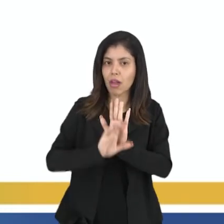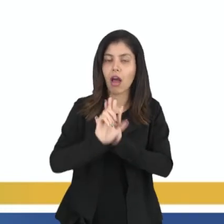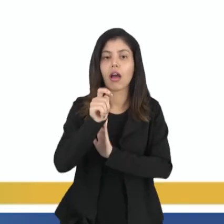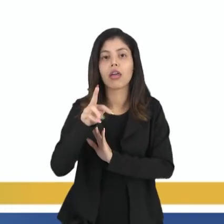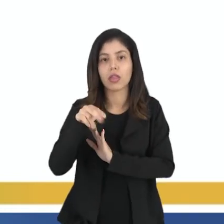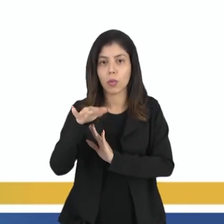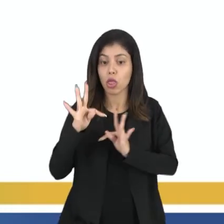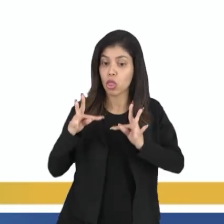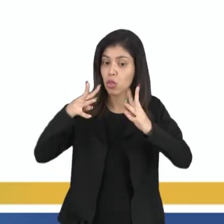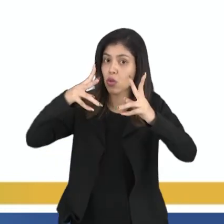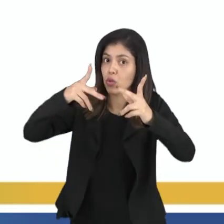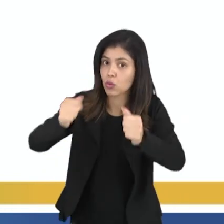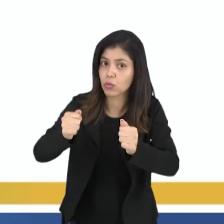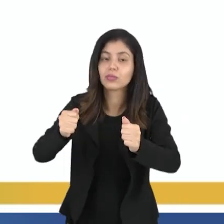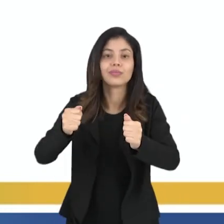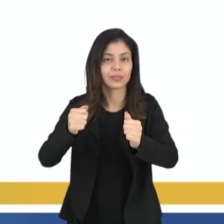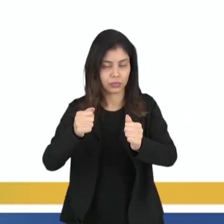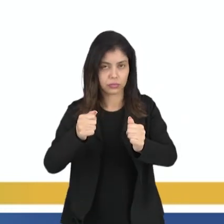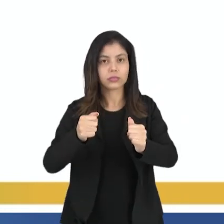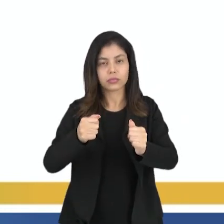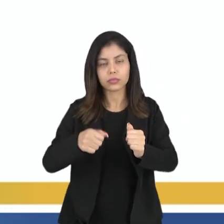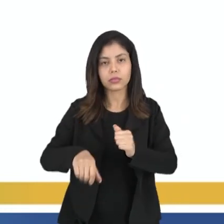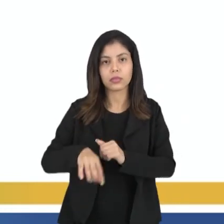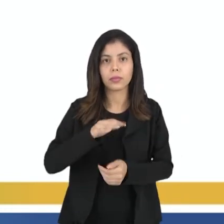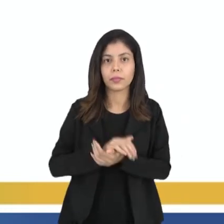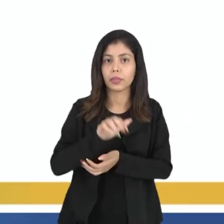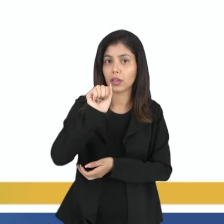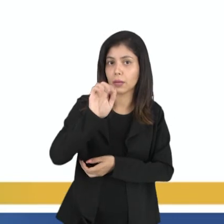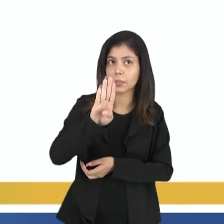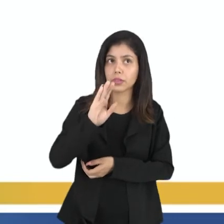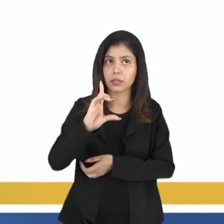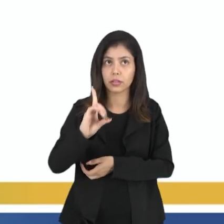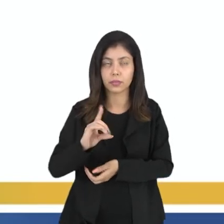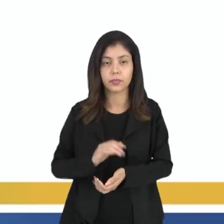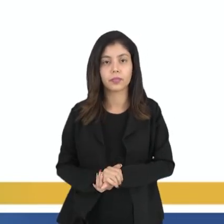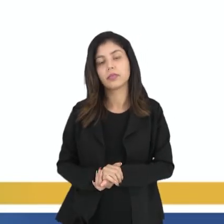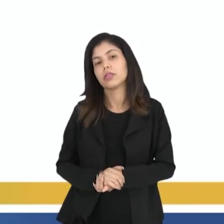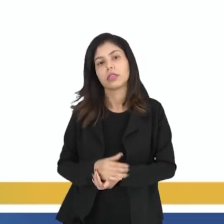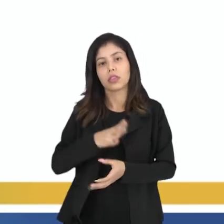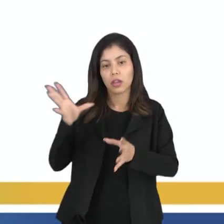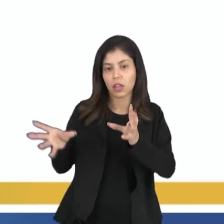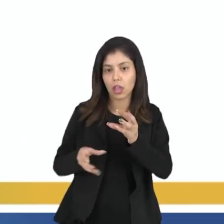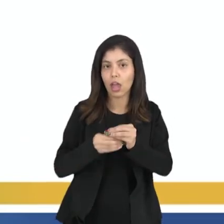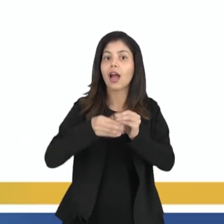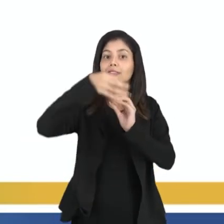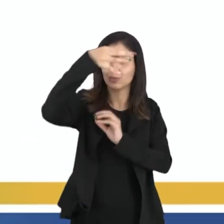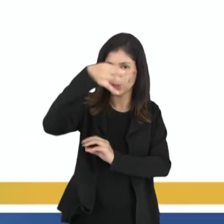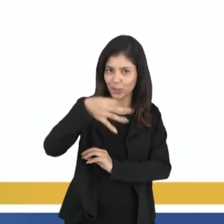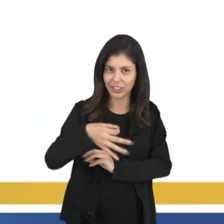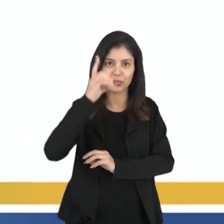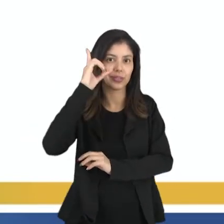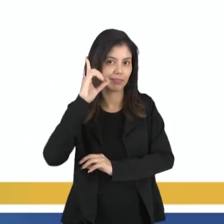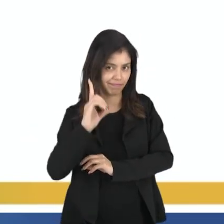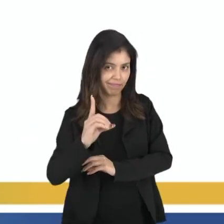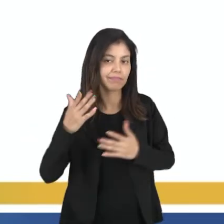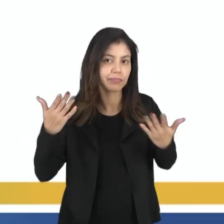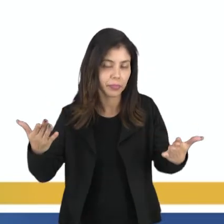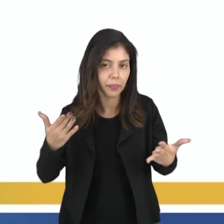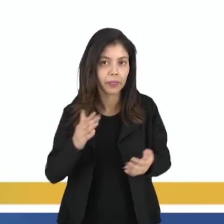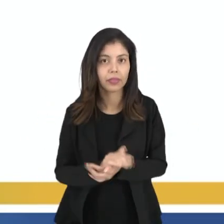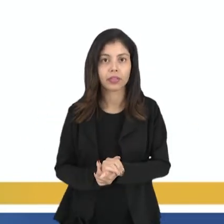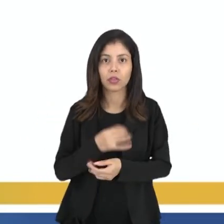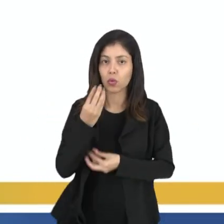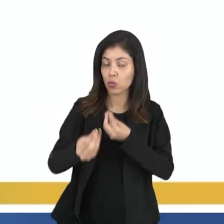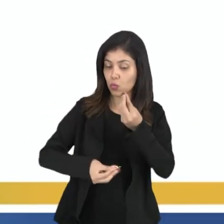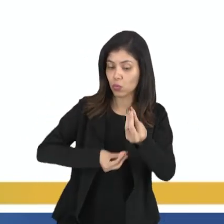todos os elementos excluídos nas opções A, B e C são afirmados na alternativa